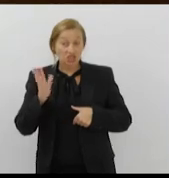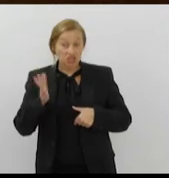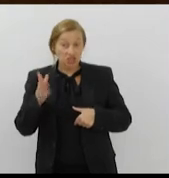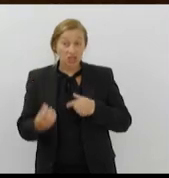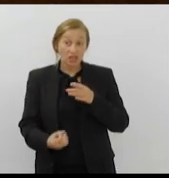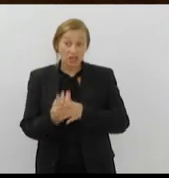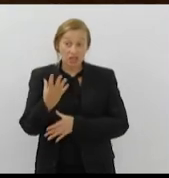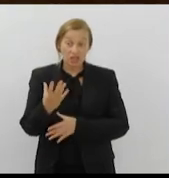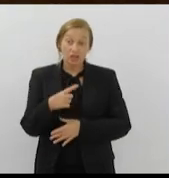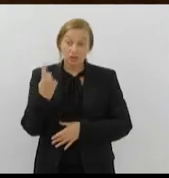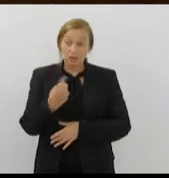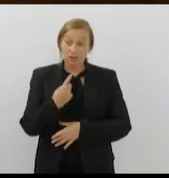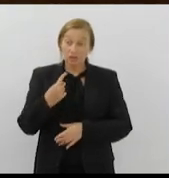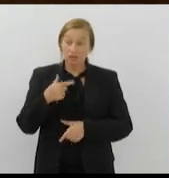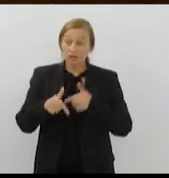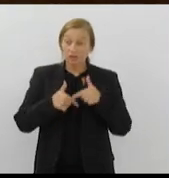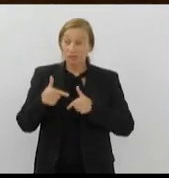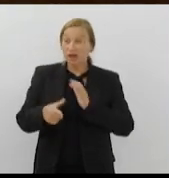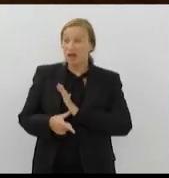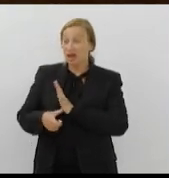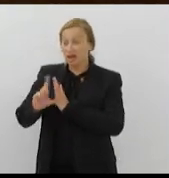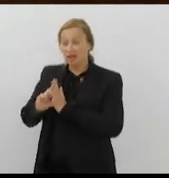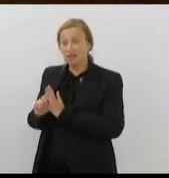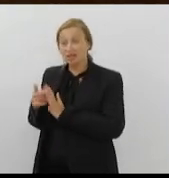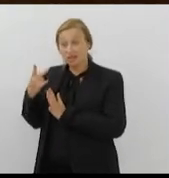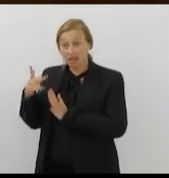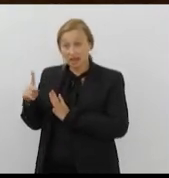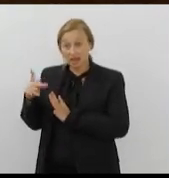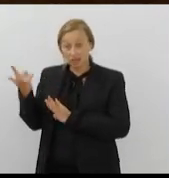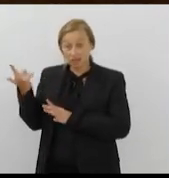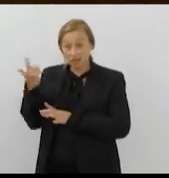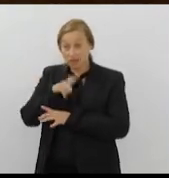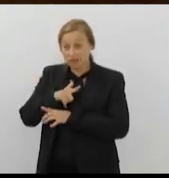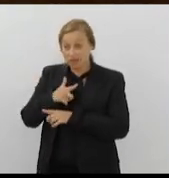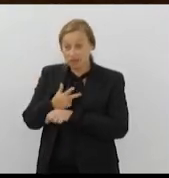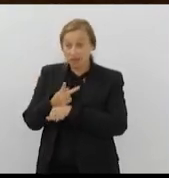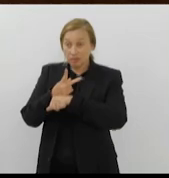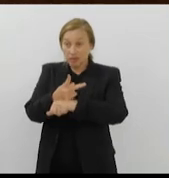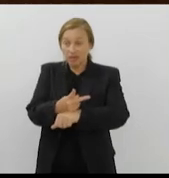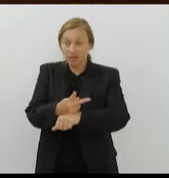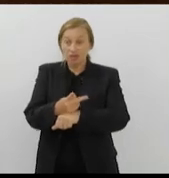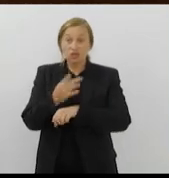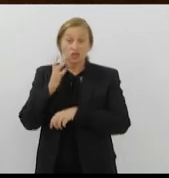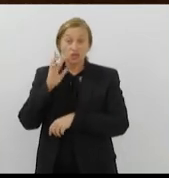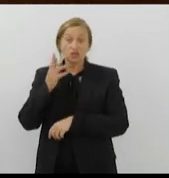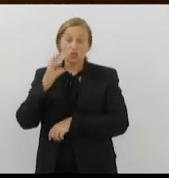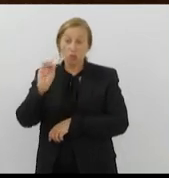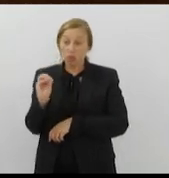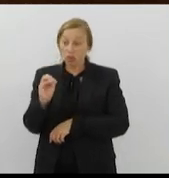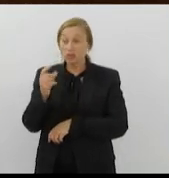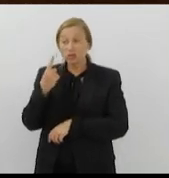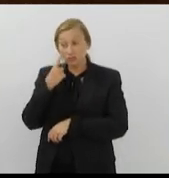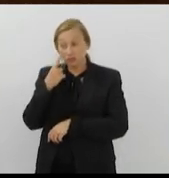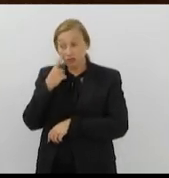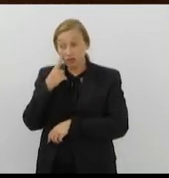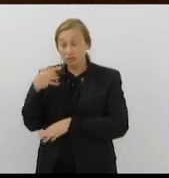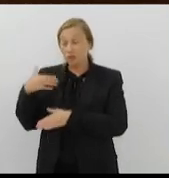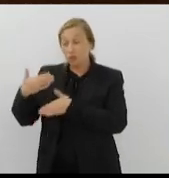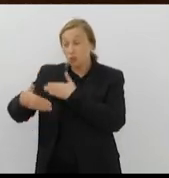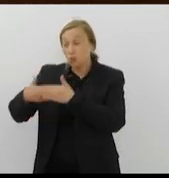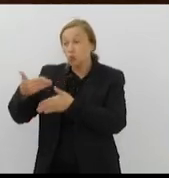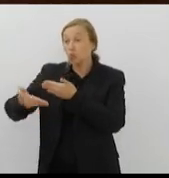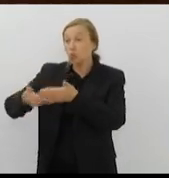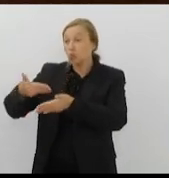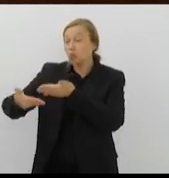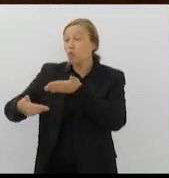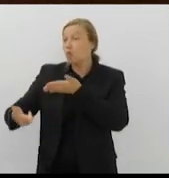nosso mandato antes, inclusive, dela ganhar a medalha de ouro na Olimpíada, porque nós vínhamos construindo e refletindo sobre